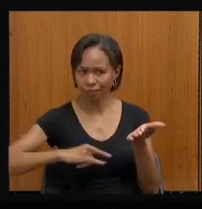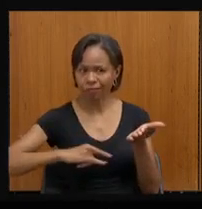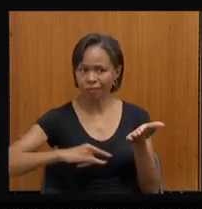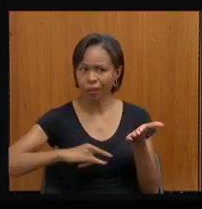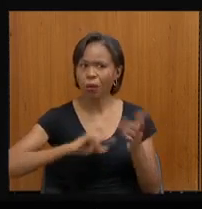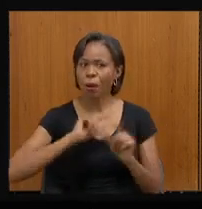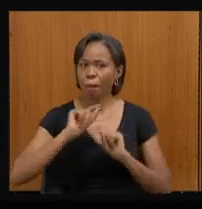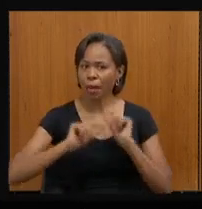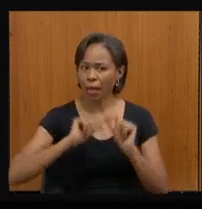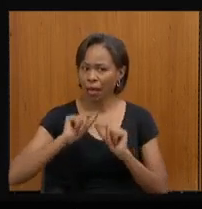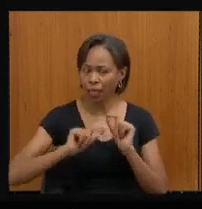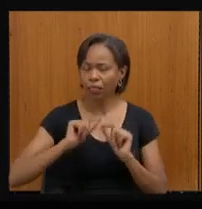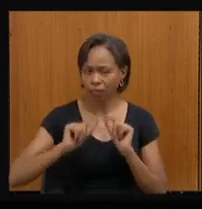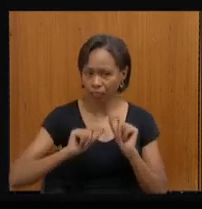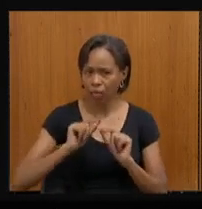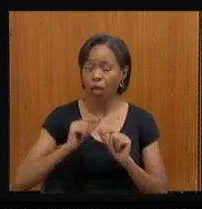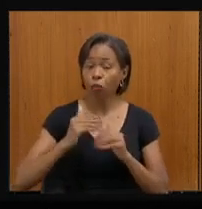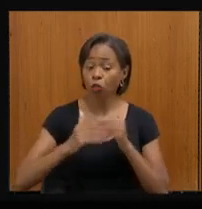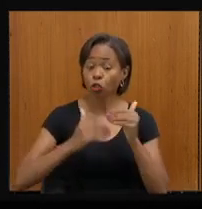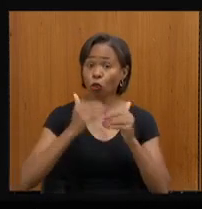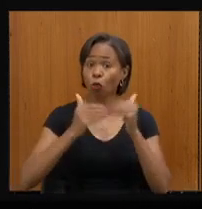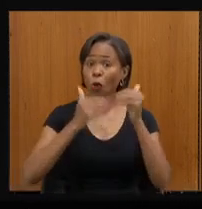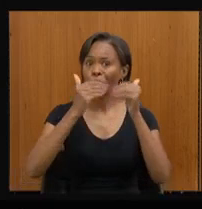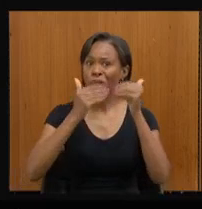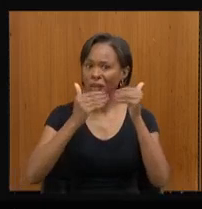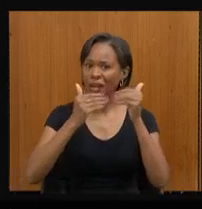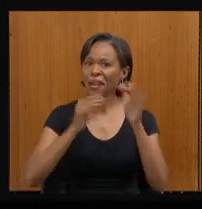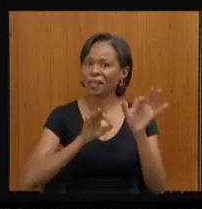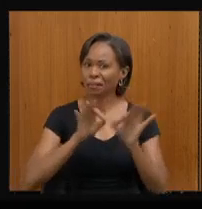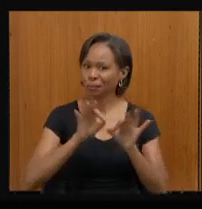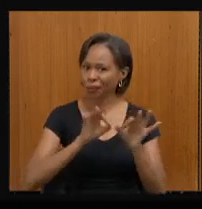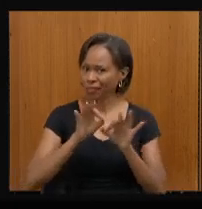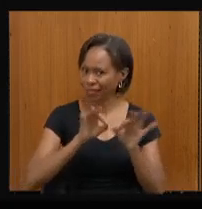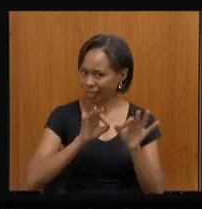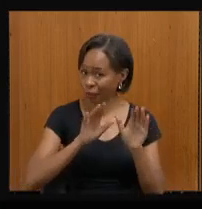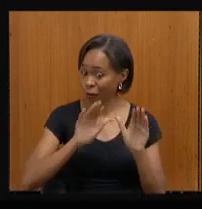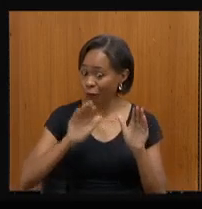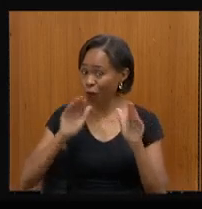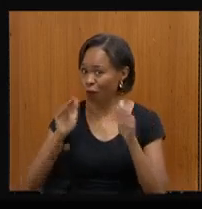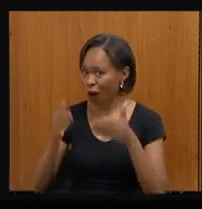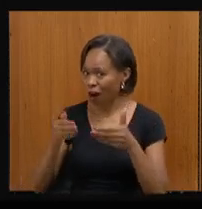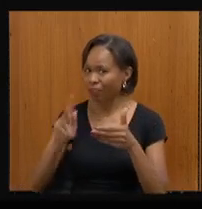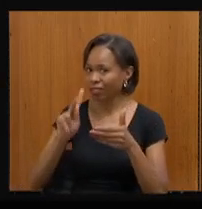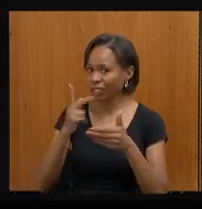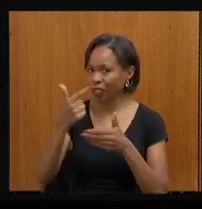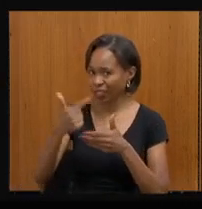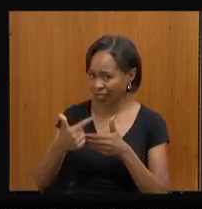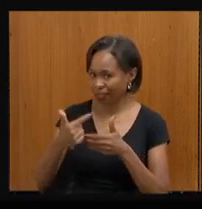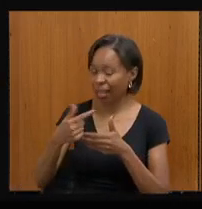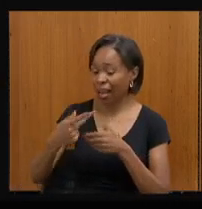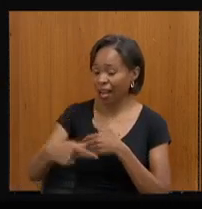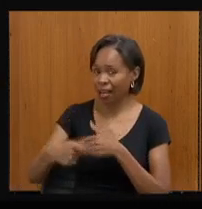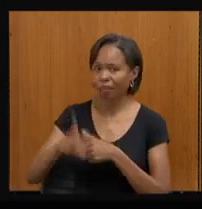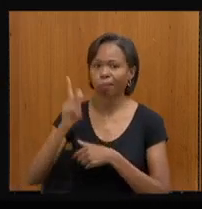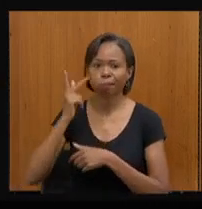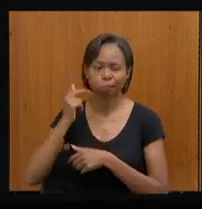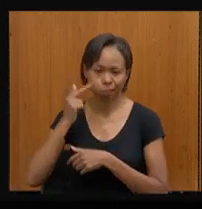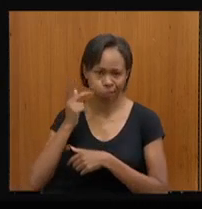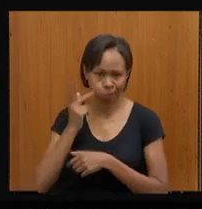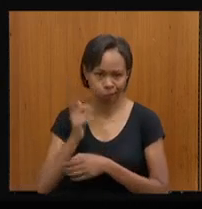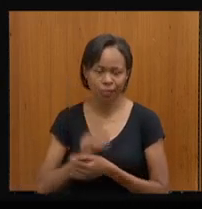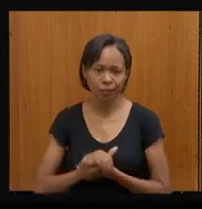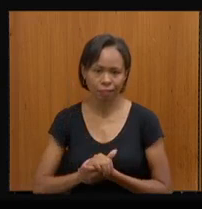o desenvolvimento de seus projetos voltar a hidrogênio Verde aqui no Ceará a linha dican